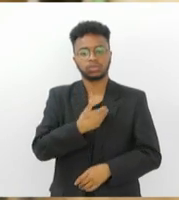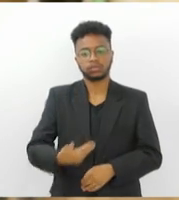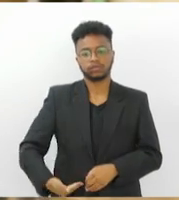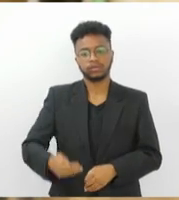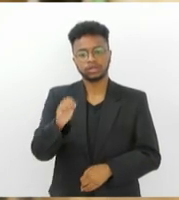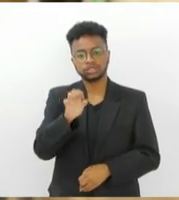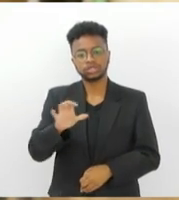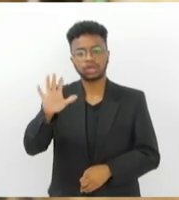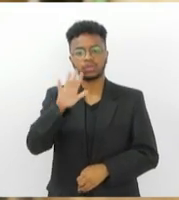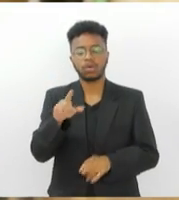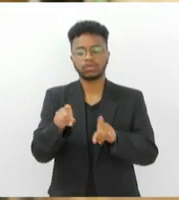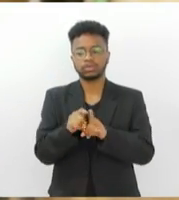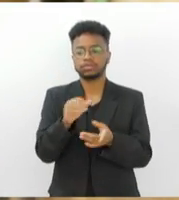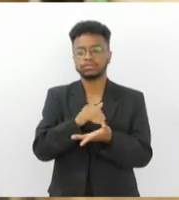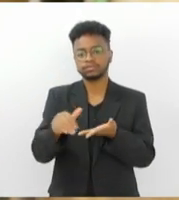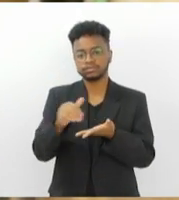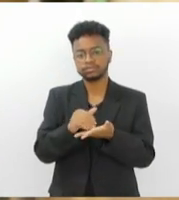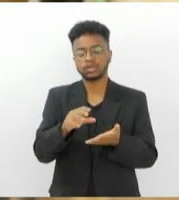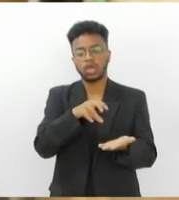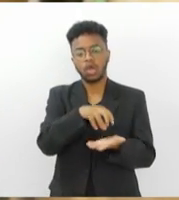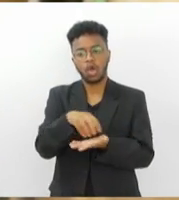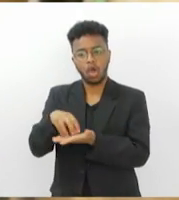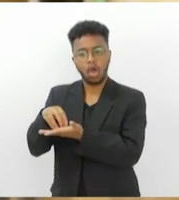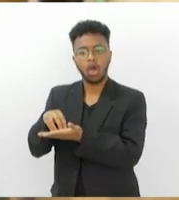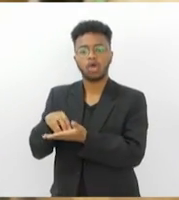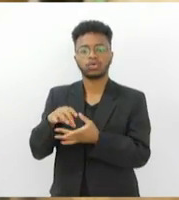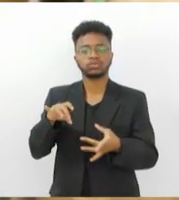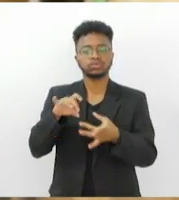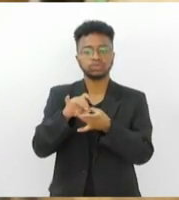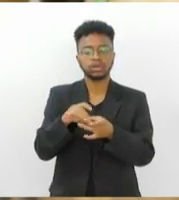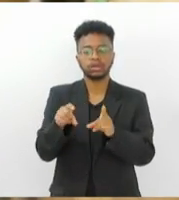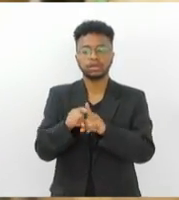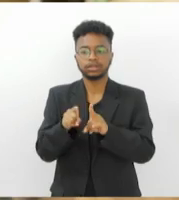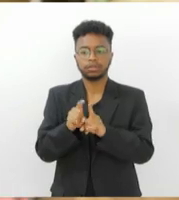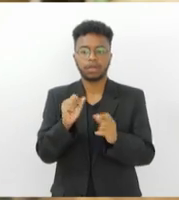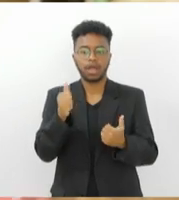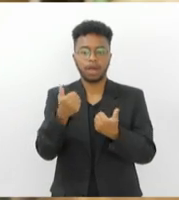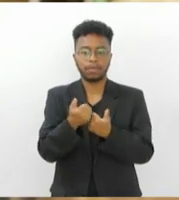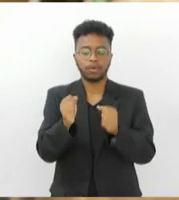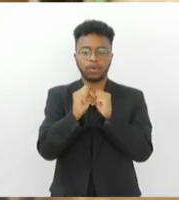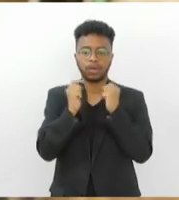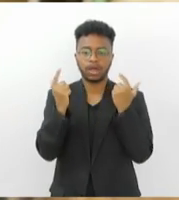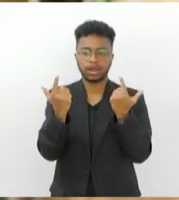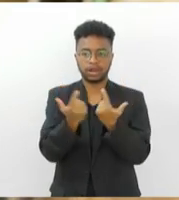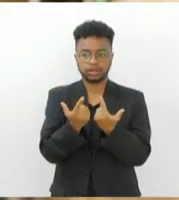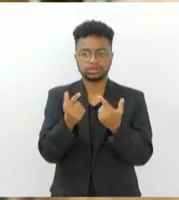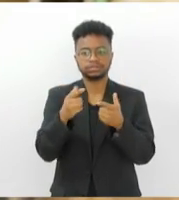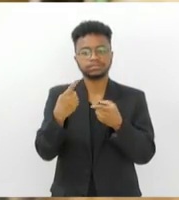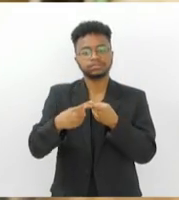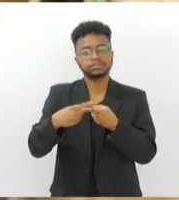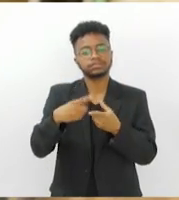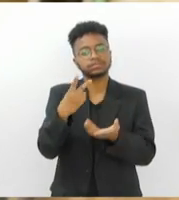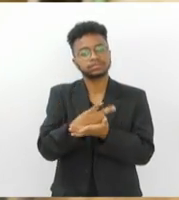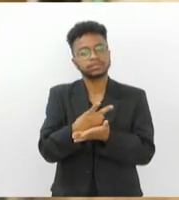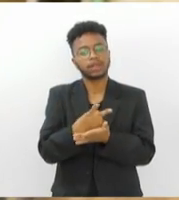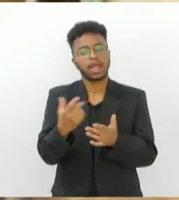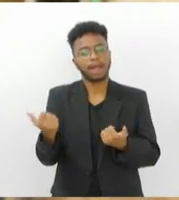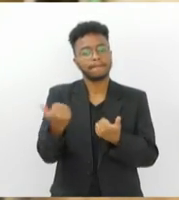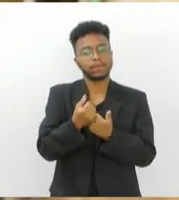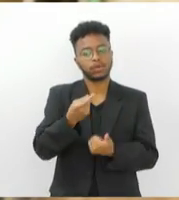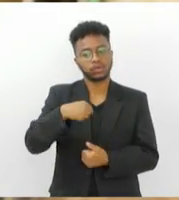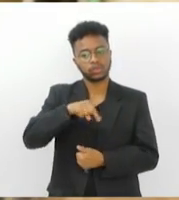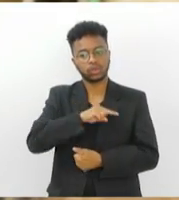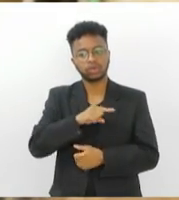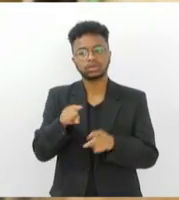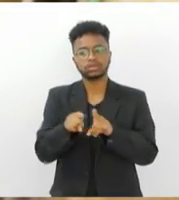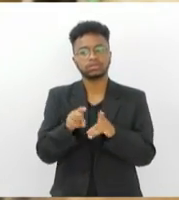entre suas secretarias seus órgãos subordinados E também o apoio da Assembleia Legislativa que sempre apoiou essa pauta e sempre esteve ao